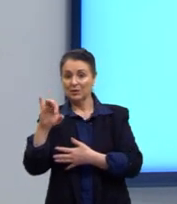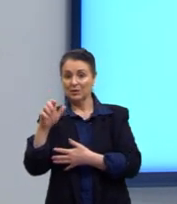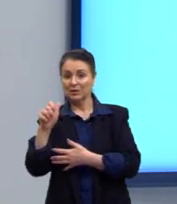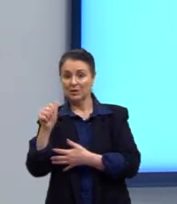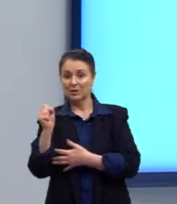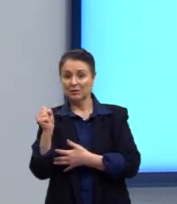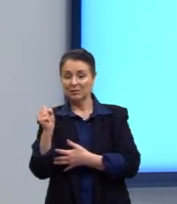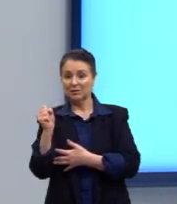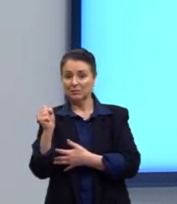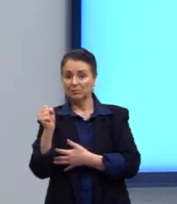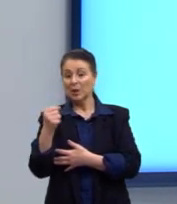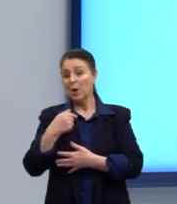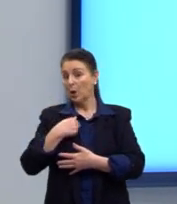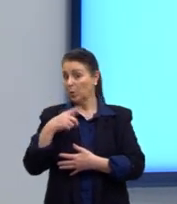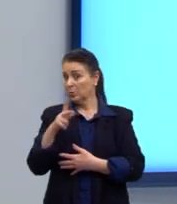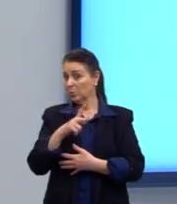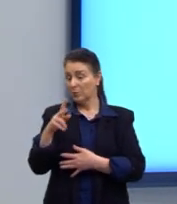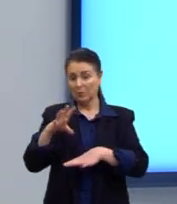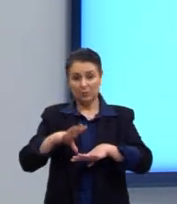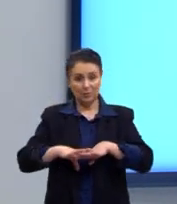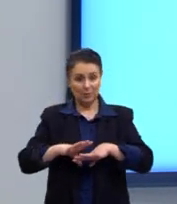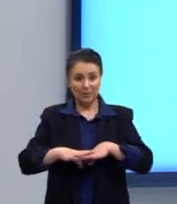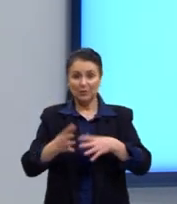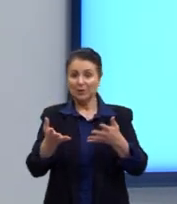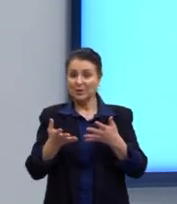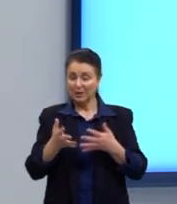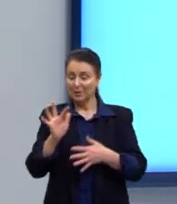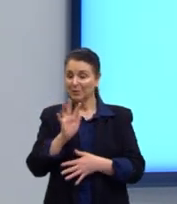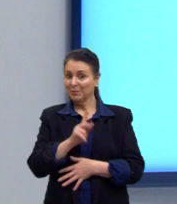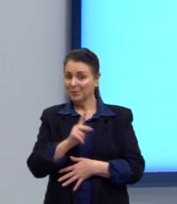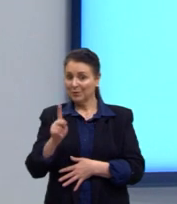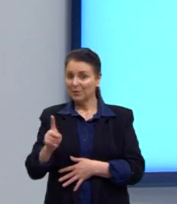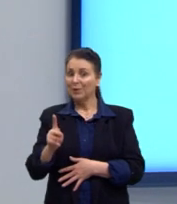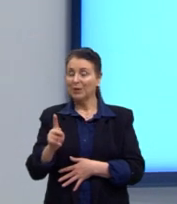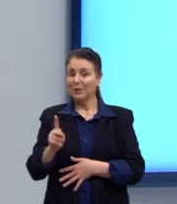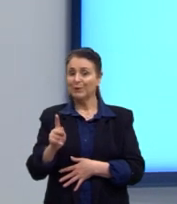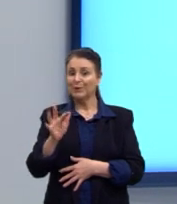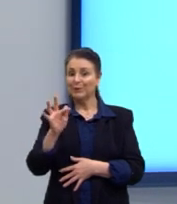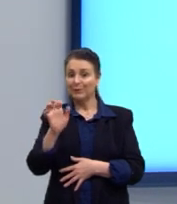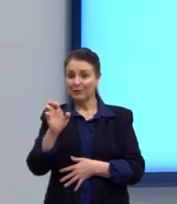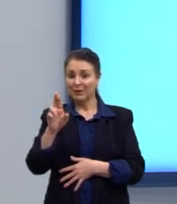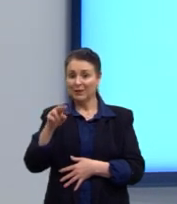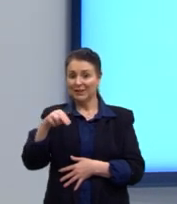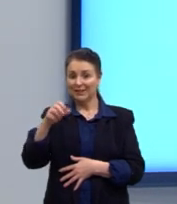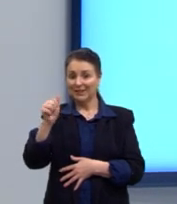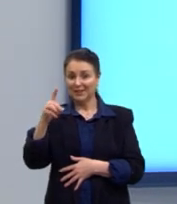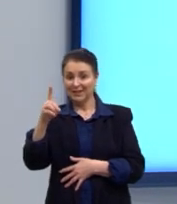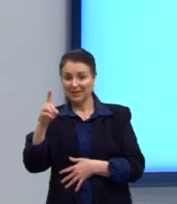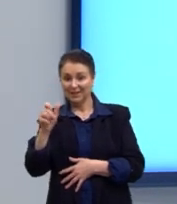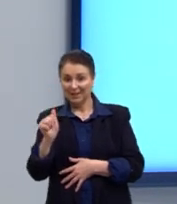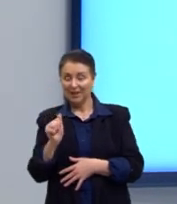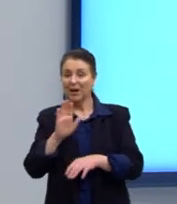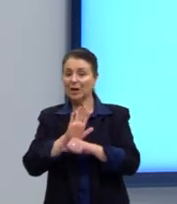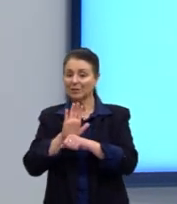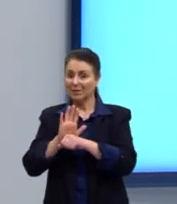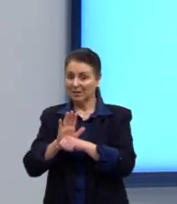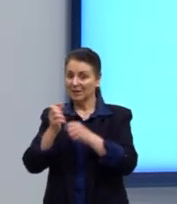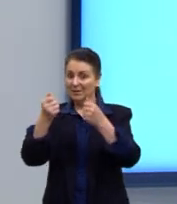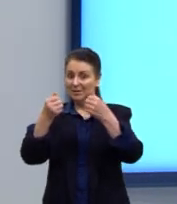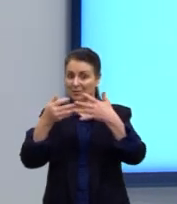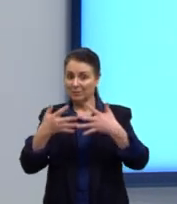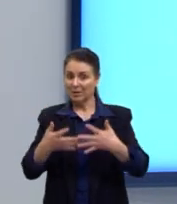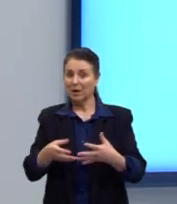eu não sou da matemática tá gostaria que a Fernanda pudesse me ajudar a explicar essa questão mas o aluno